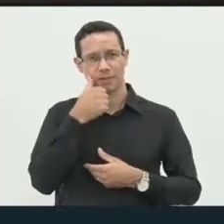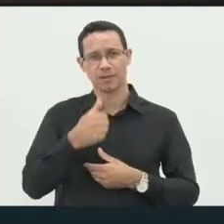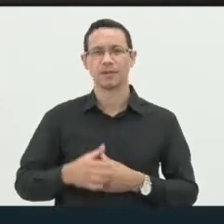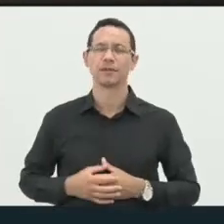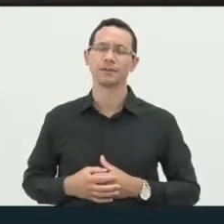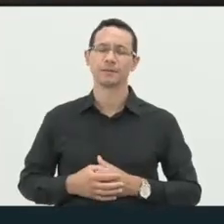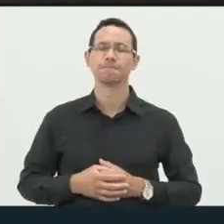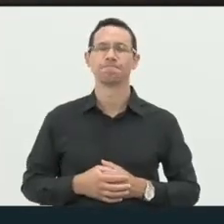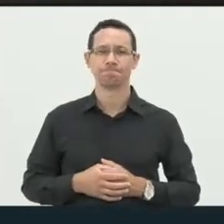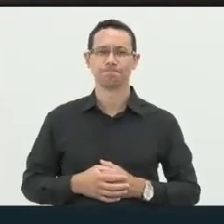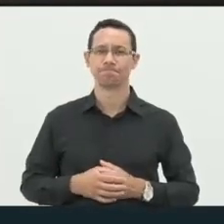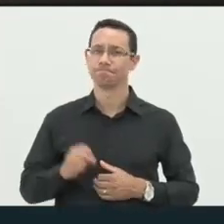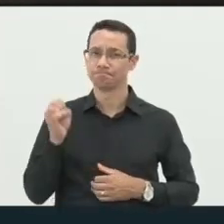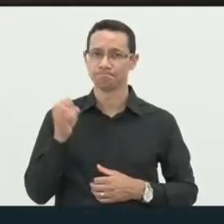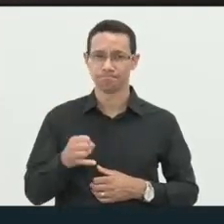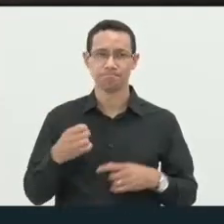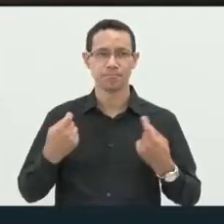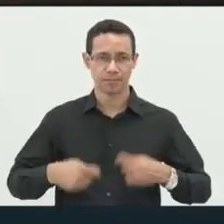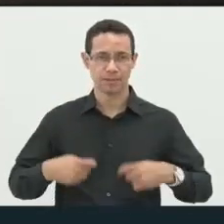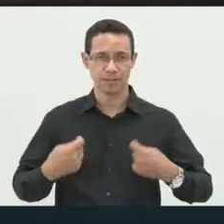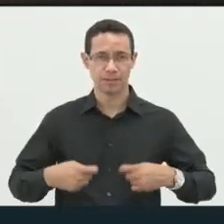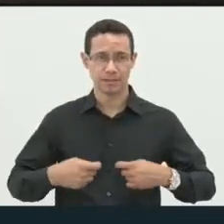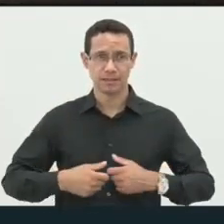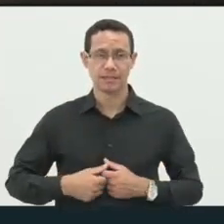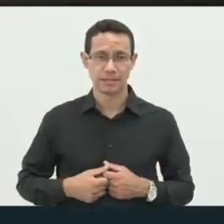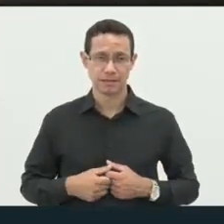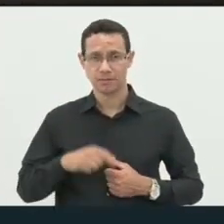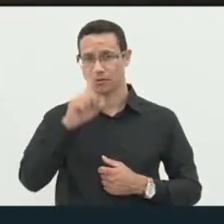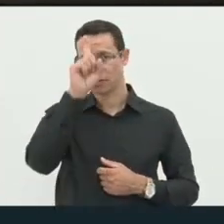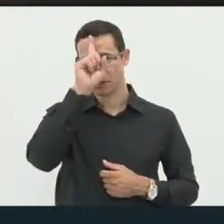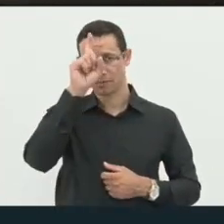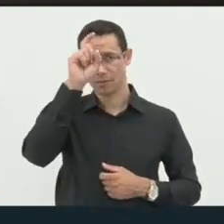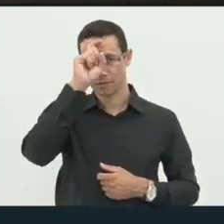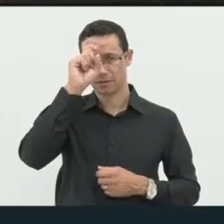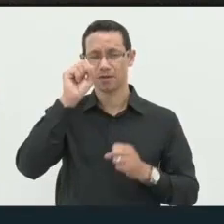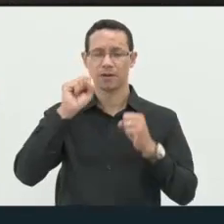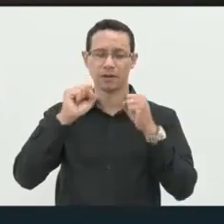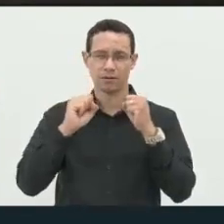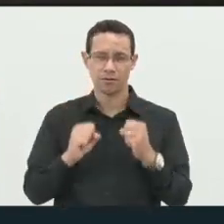se for necessário o hospital termino